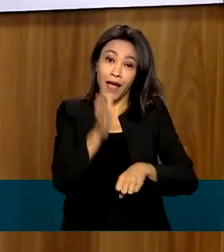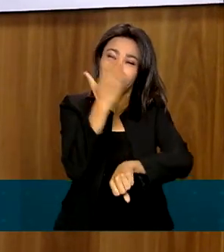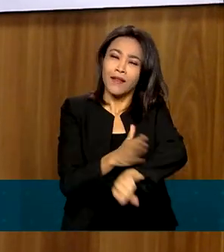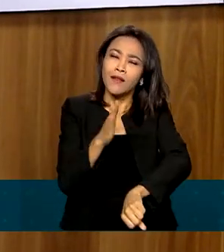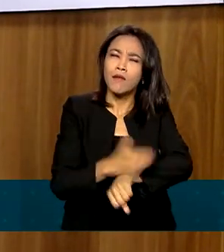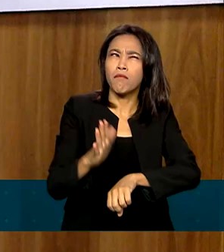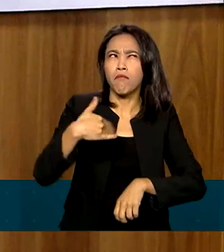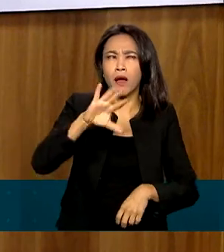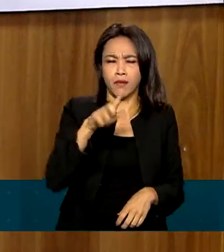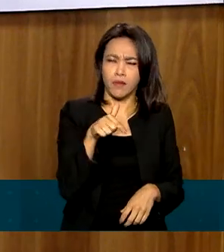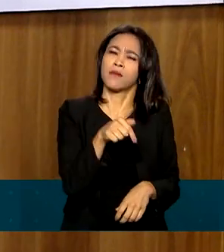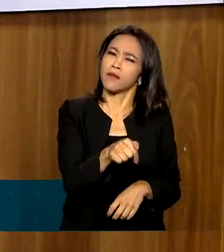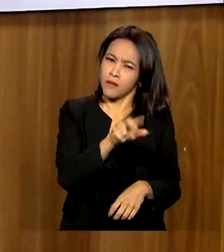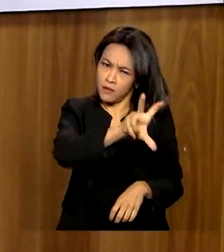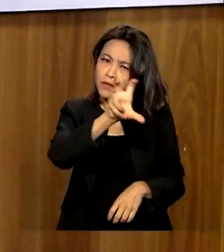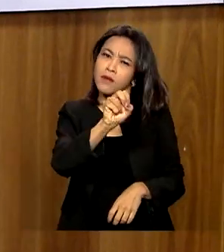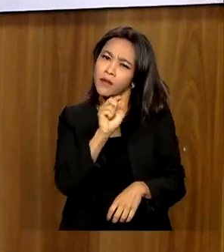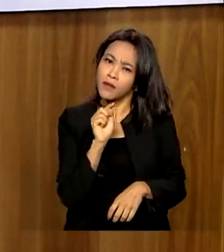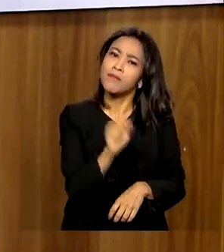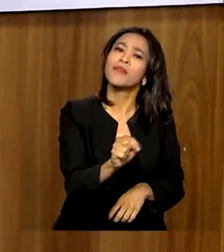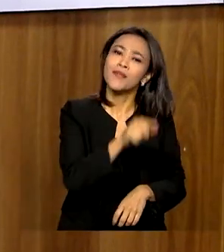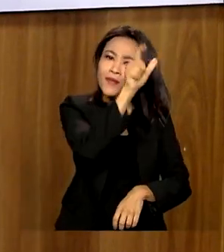750 mil professores da rede pública e privada